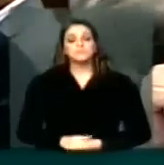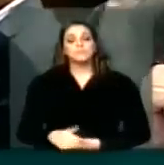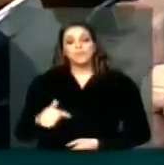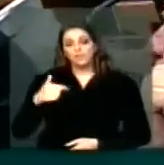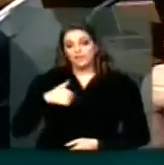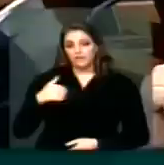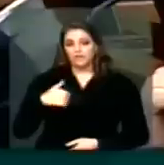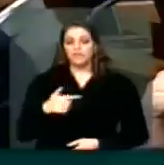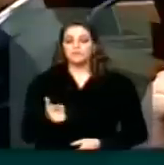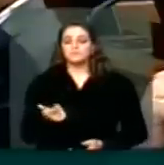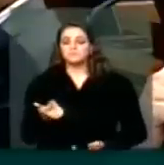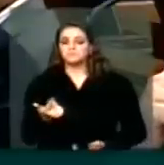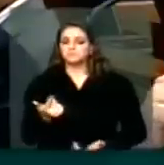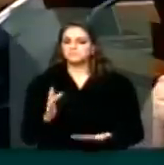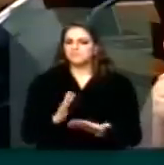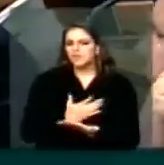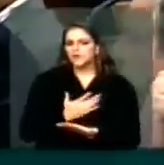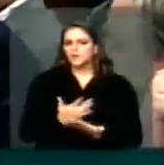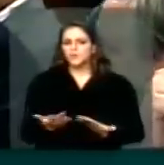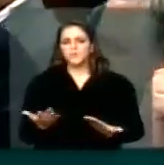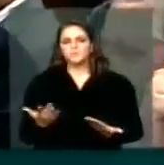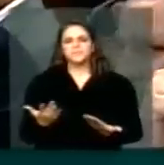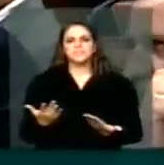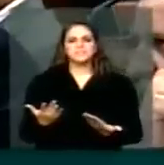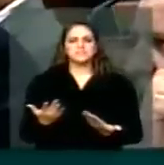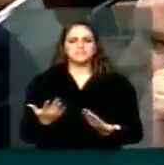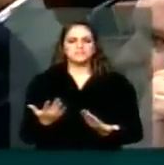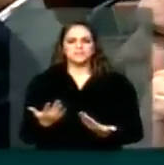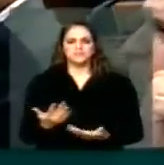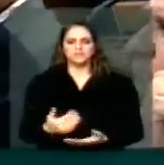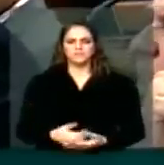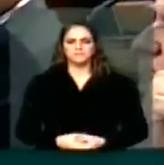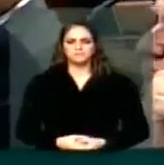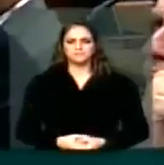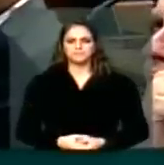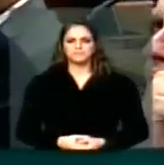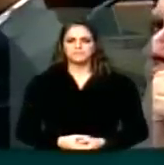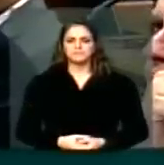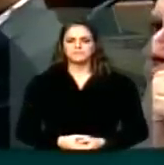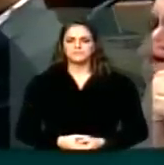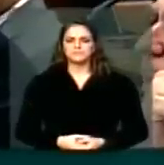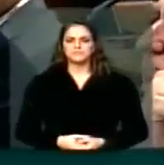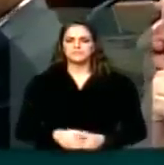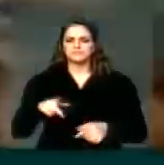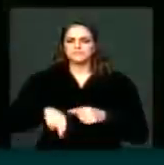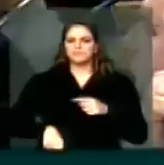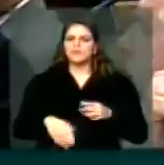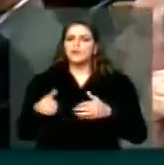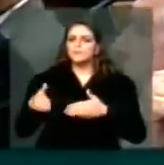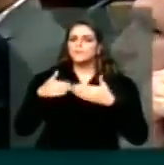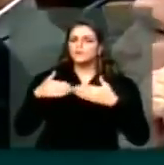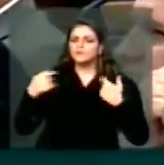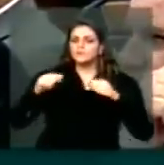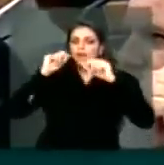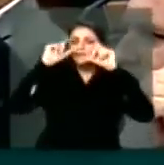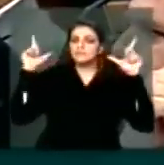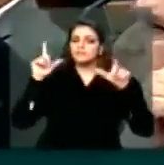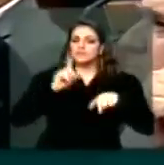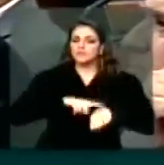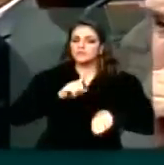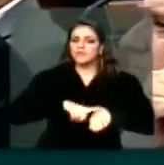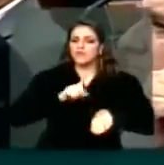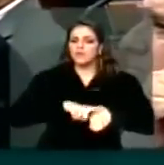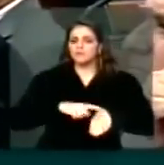algumas observações e apenas obter de vossa Presidente, senhoria... registrar o tempo de líder. Presidente, atenção, por favor. Senhores,